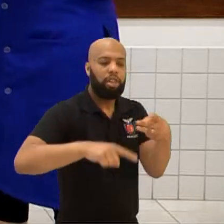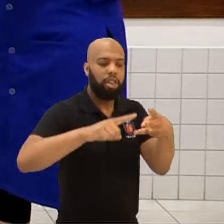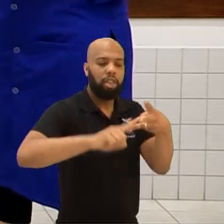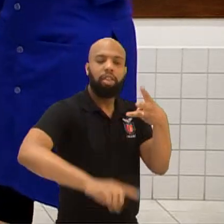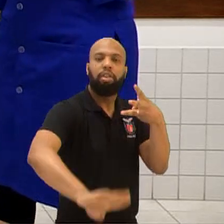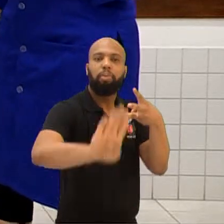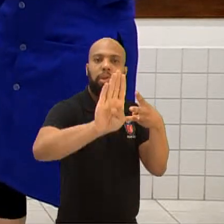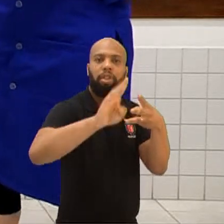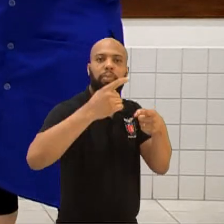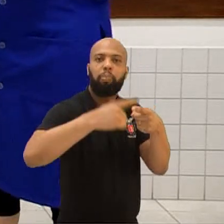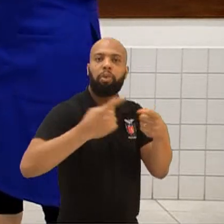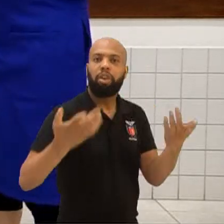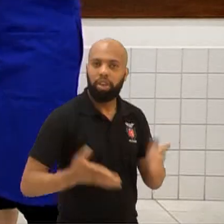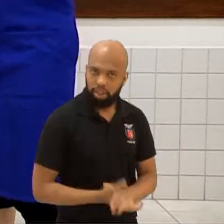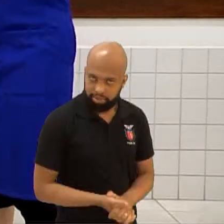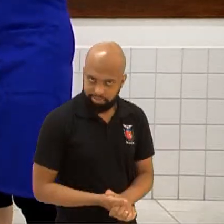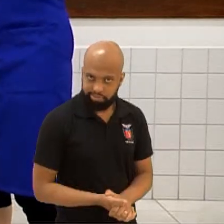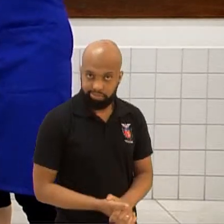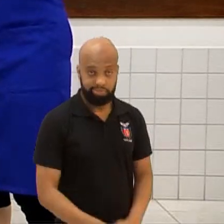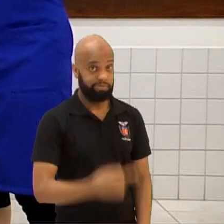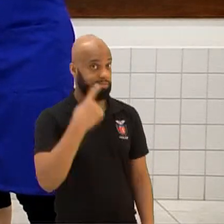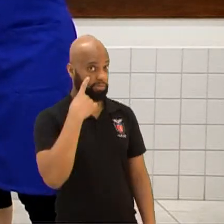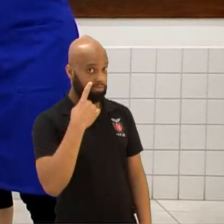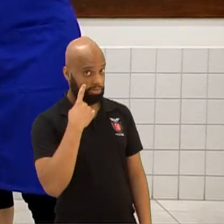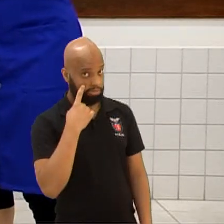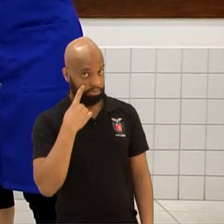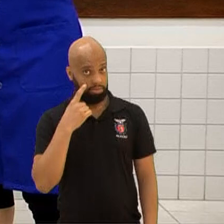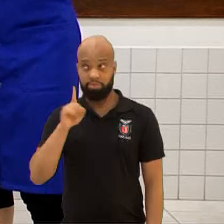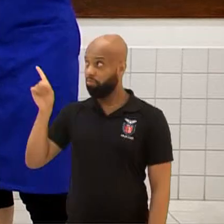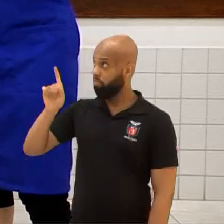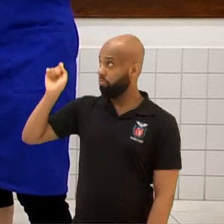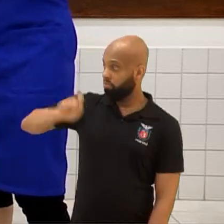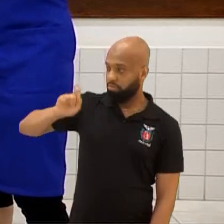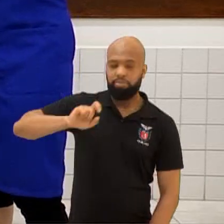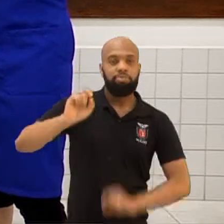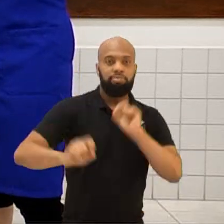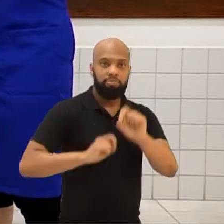lá. Por que é B? Olha só, aqui é possível